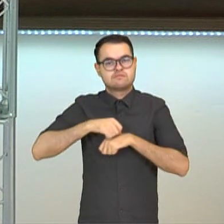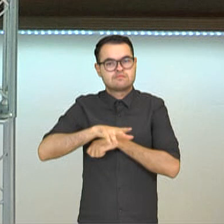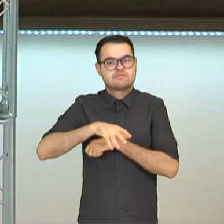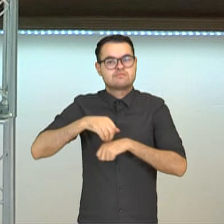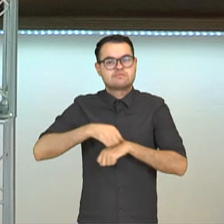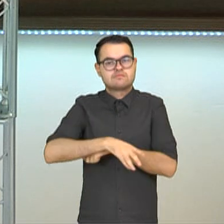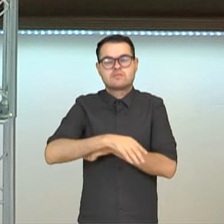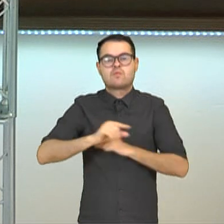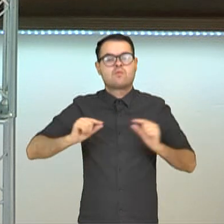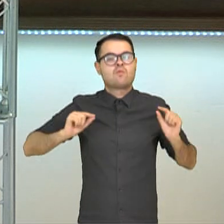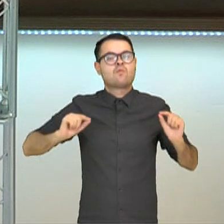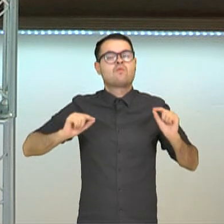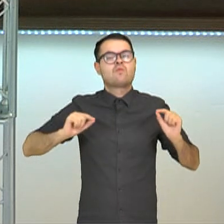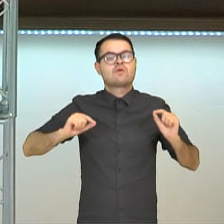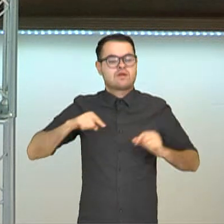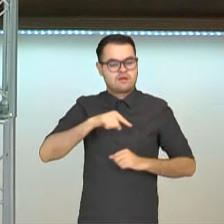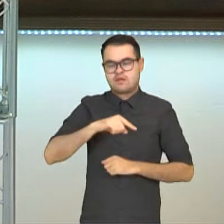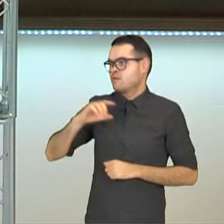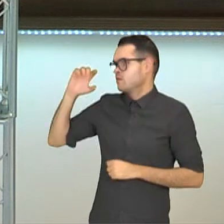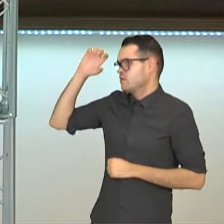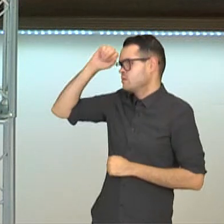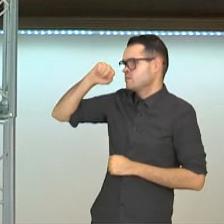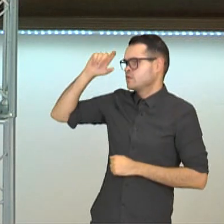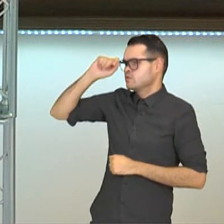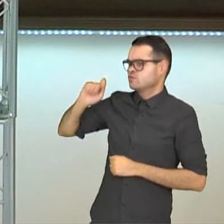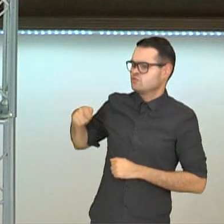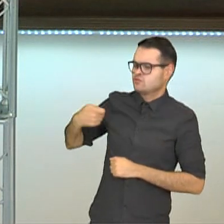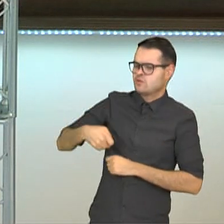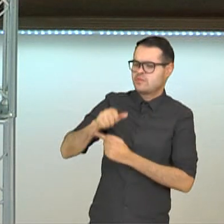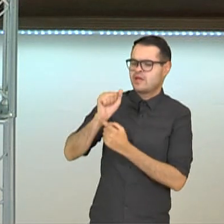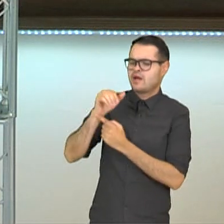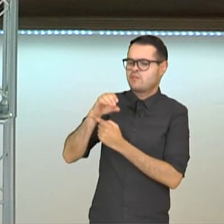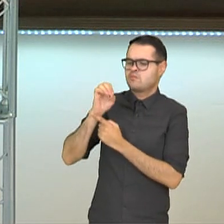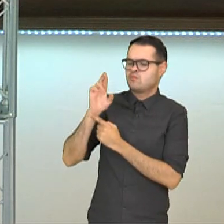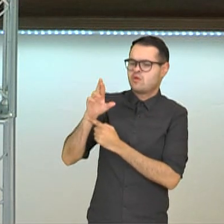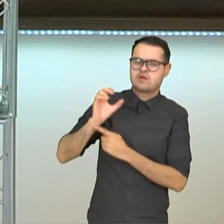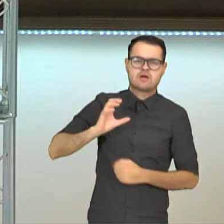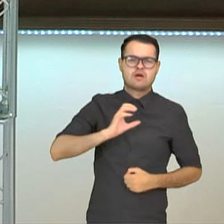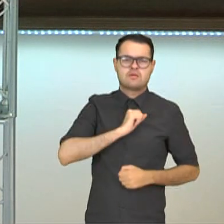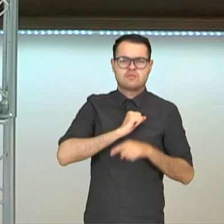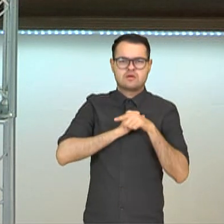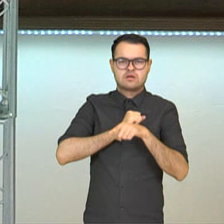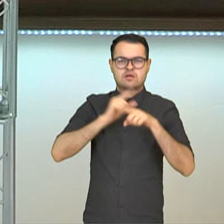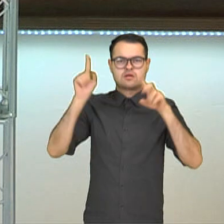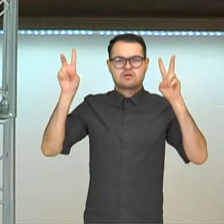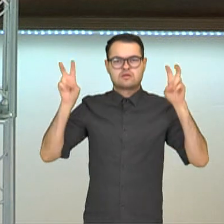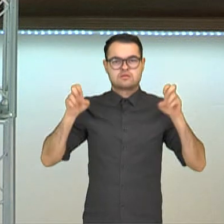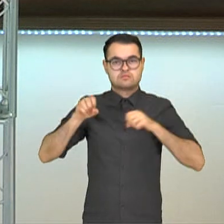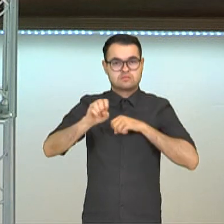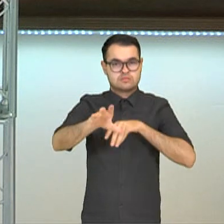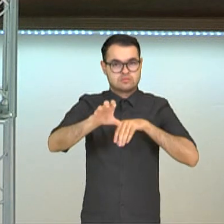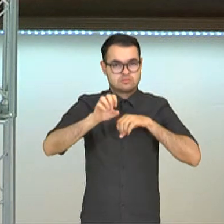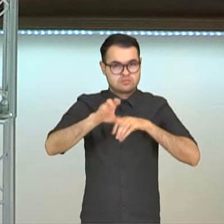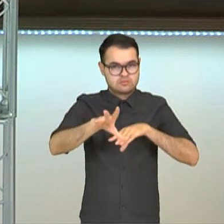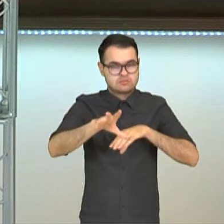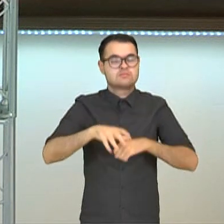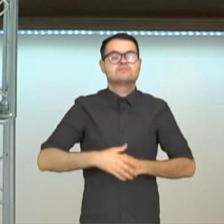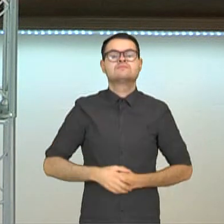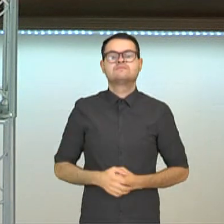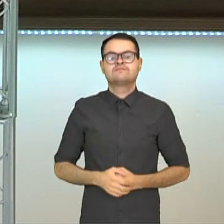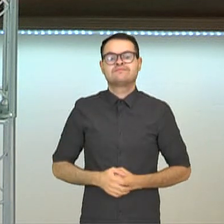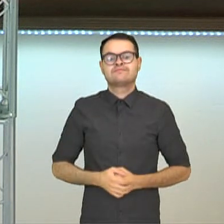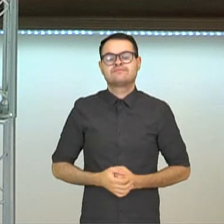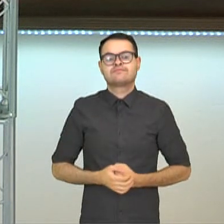lição de como é que ele aprendeu o que era o amor. Então, o título desse poema é Ensinamento, e aí